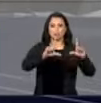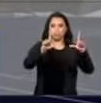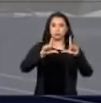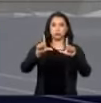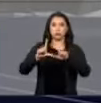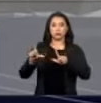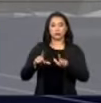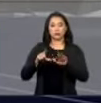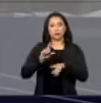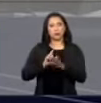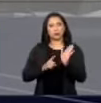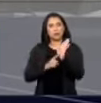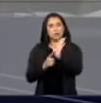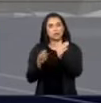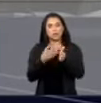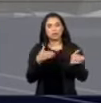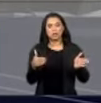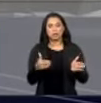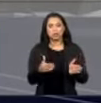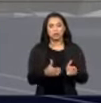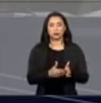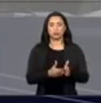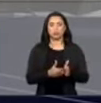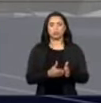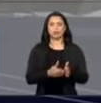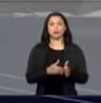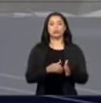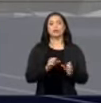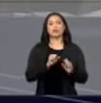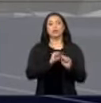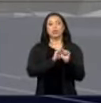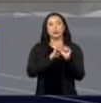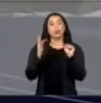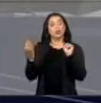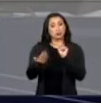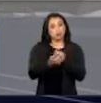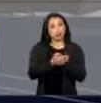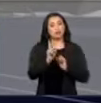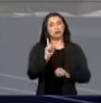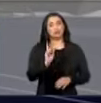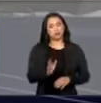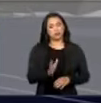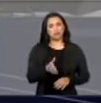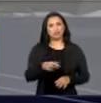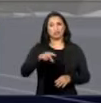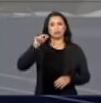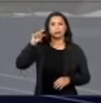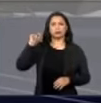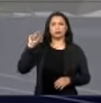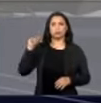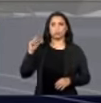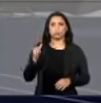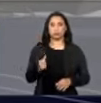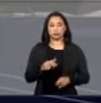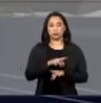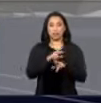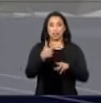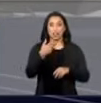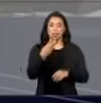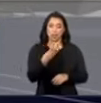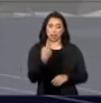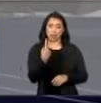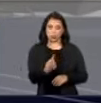criada. Este Supremo Tribunal Federal já cuidou da liberdade de criação em diversas ocasiões nestes 31 anos de